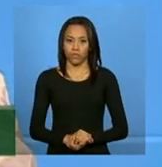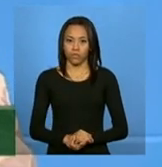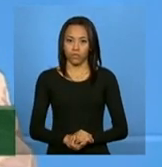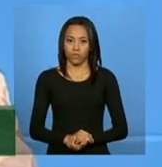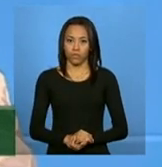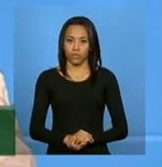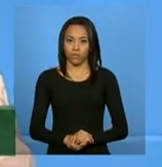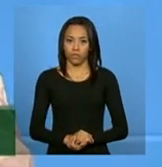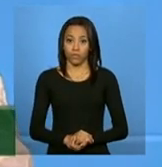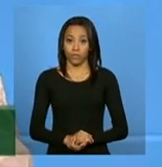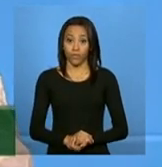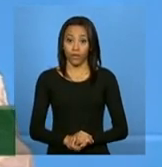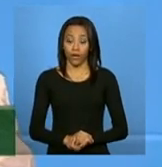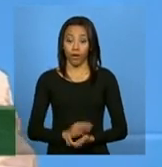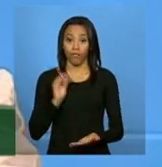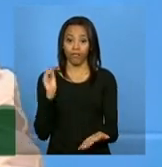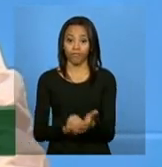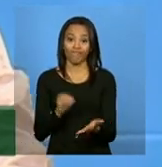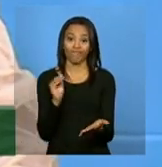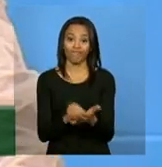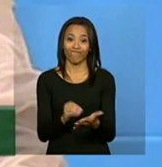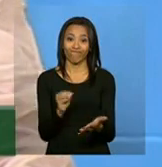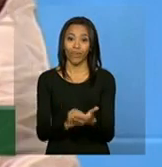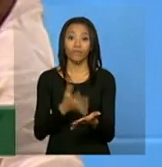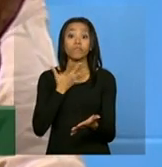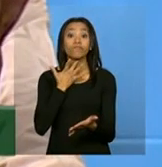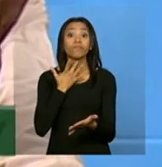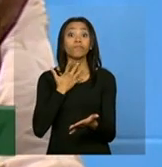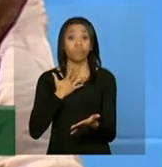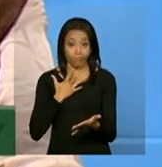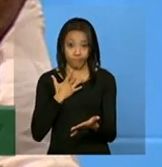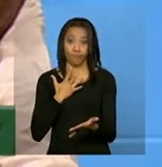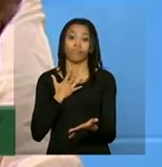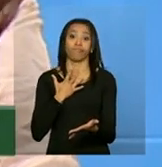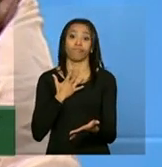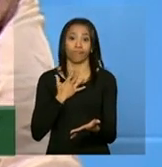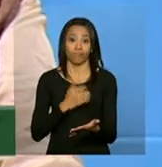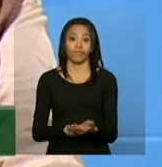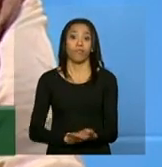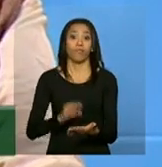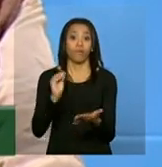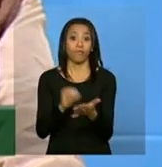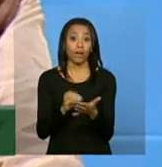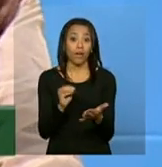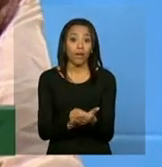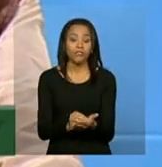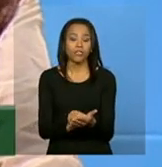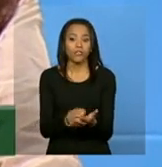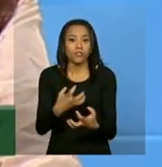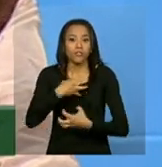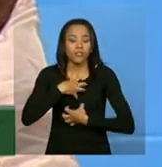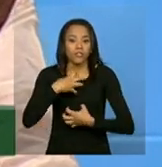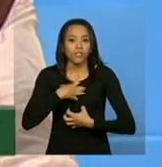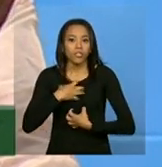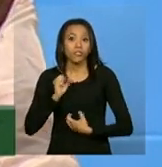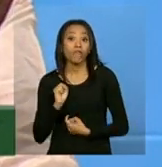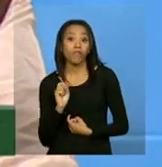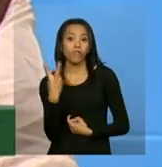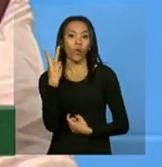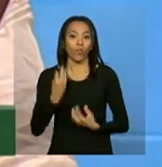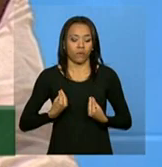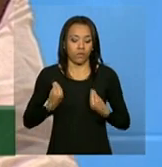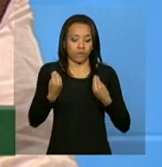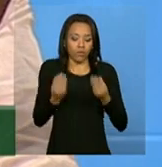uma pobreza de vontade, uma pobreza de trazer esses valores para essas crianças. É isso que nós precisamos